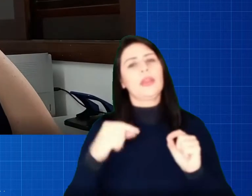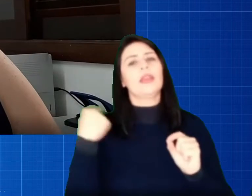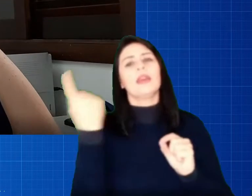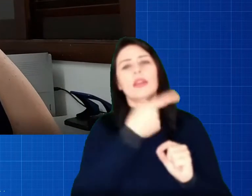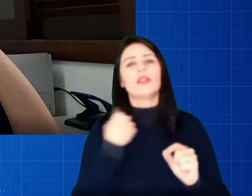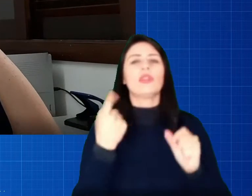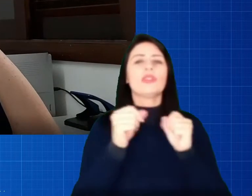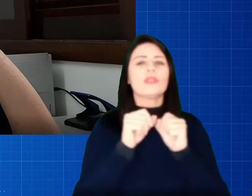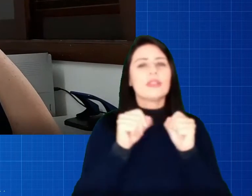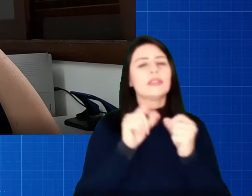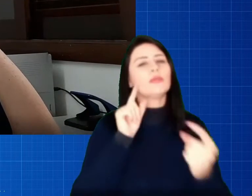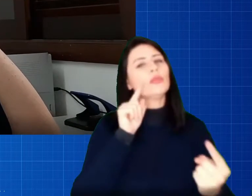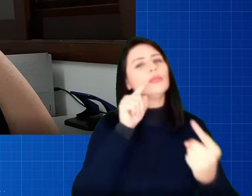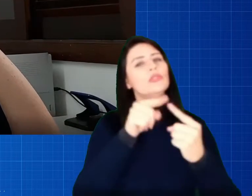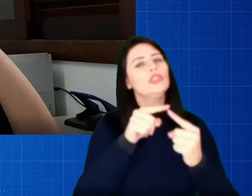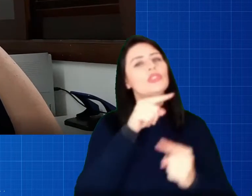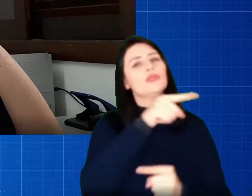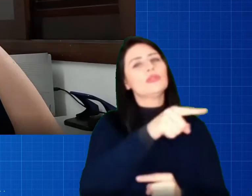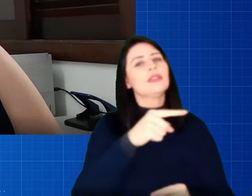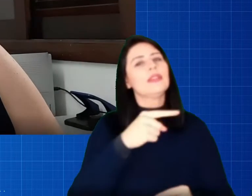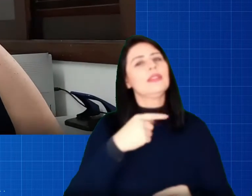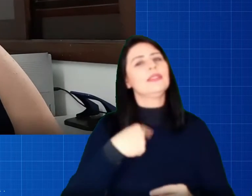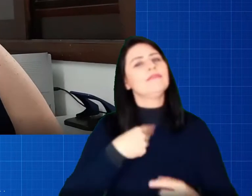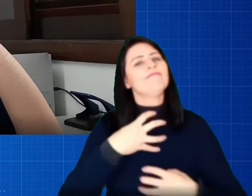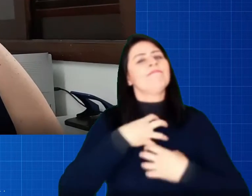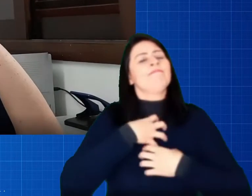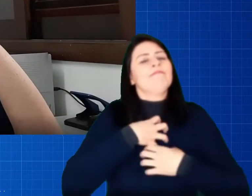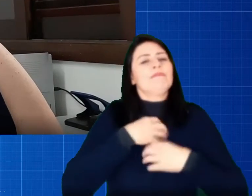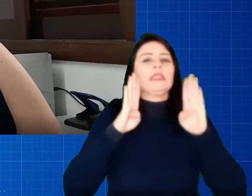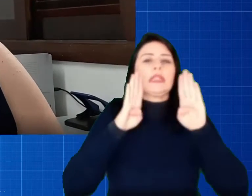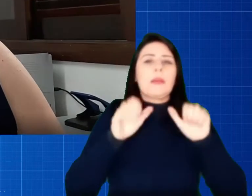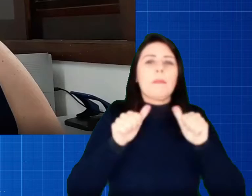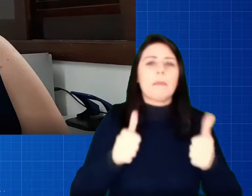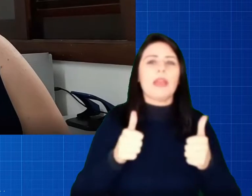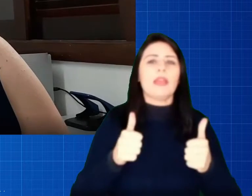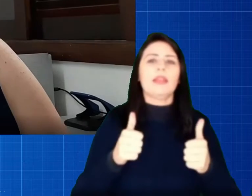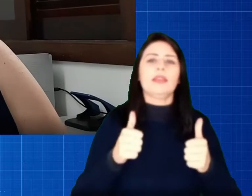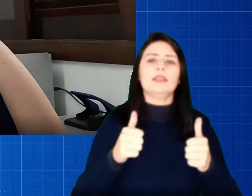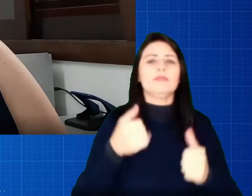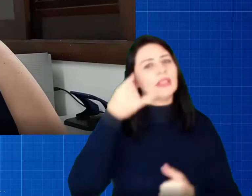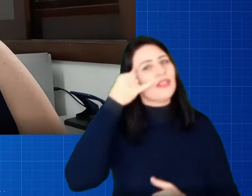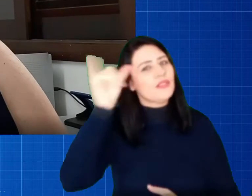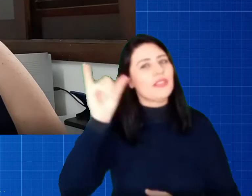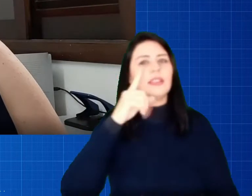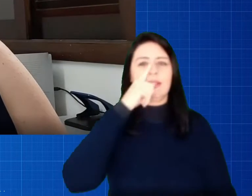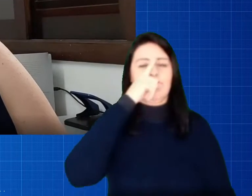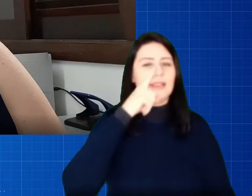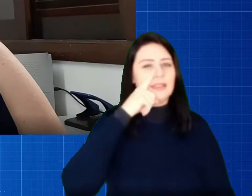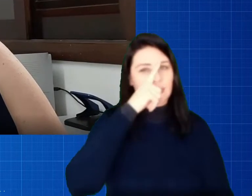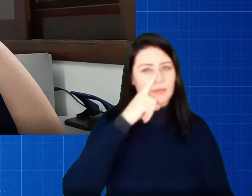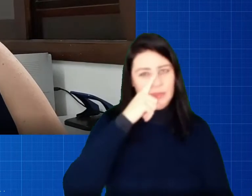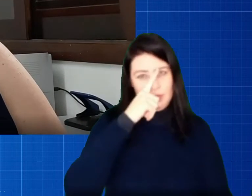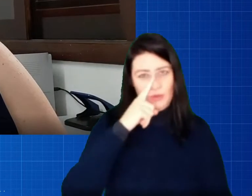justamente para que eles procurem fontes certas e confiáveis para não ser colocados em risco.